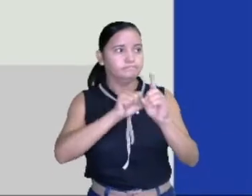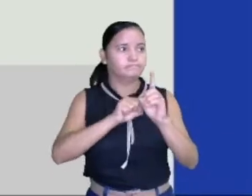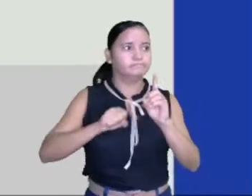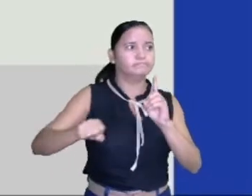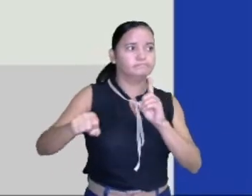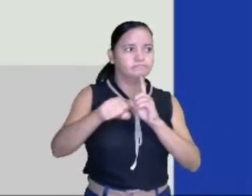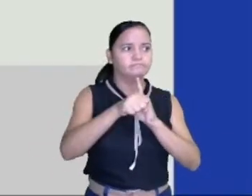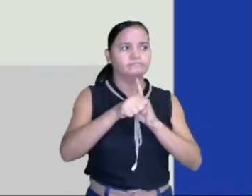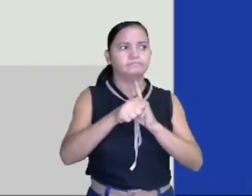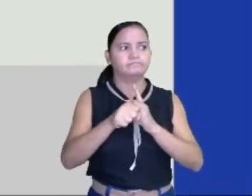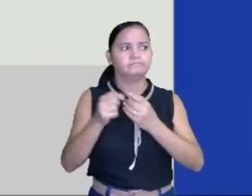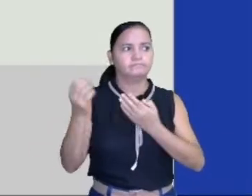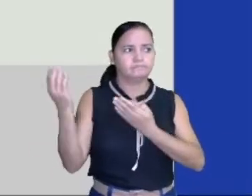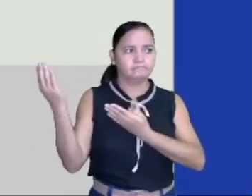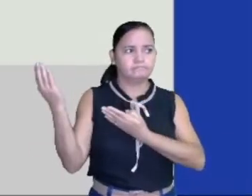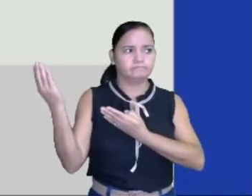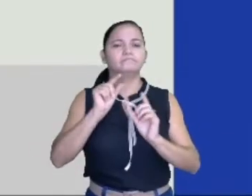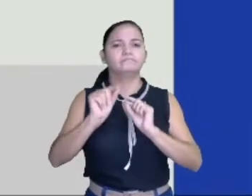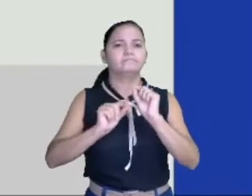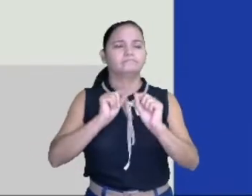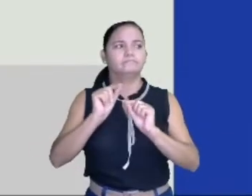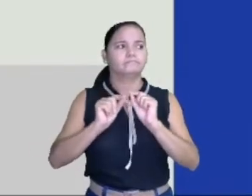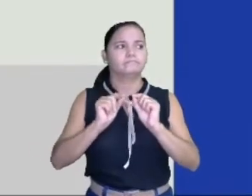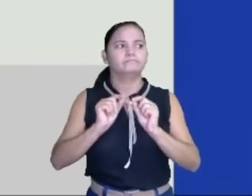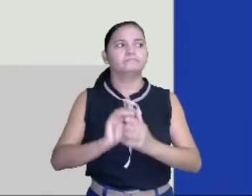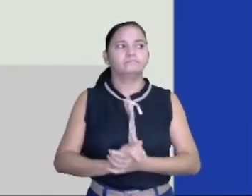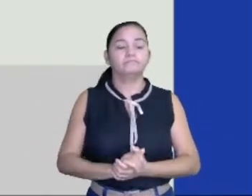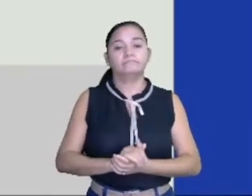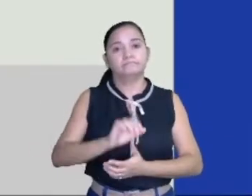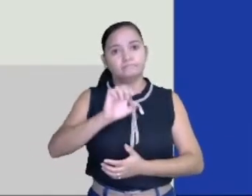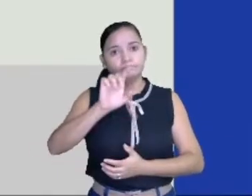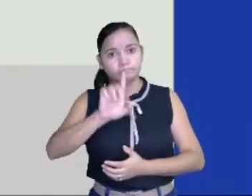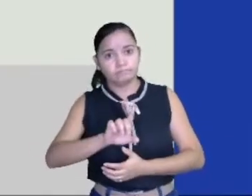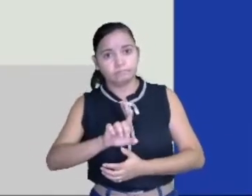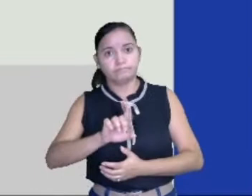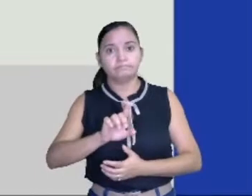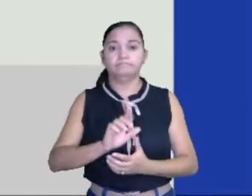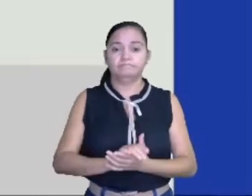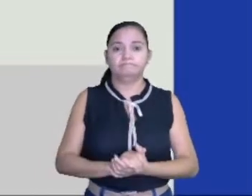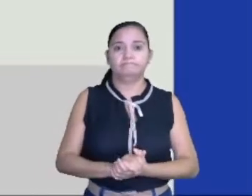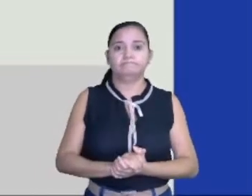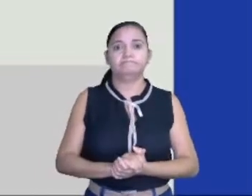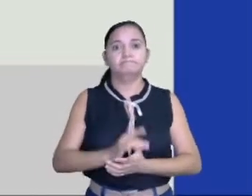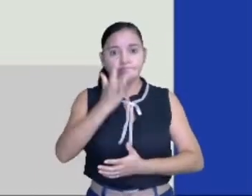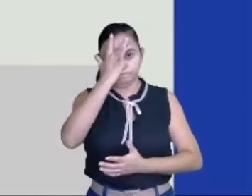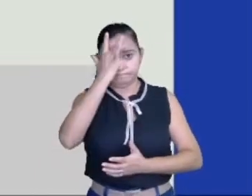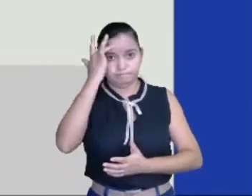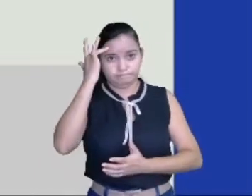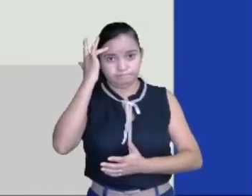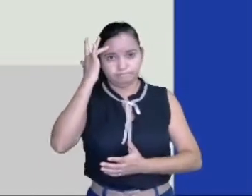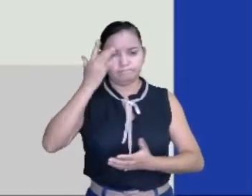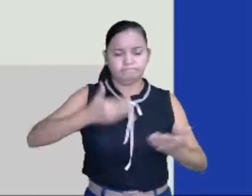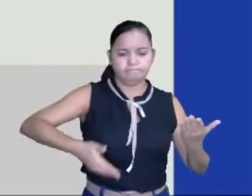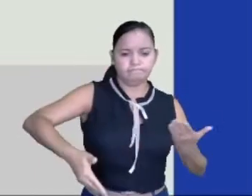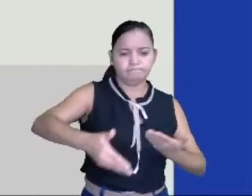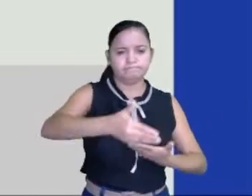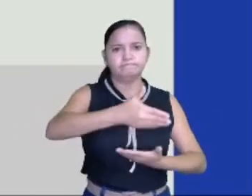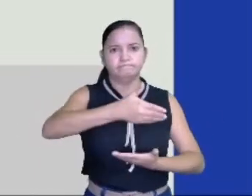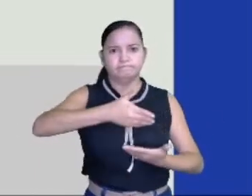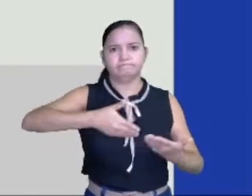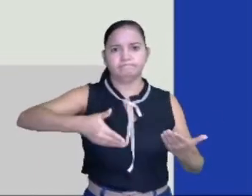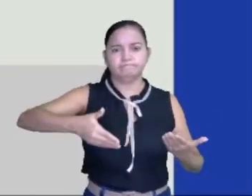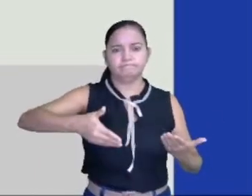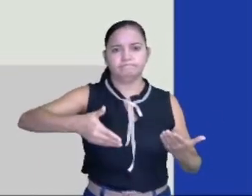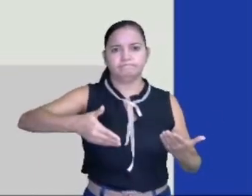O que vem a ser grupos sociais? É uma forma básica de associação entre os seres humanos que estão mutuamente em